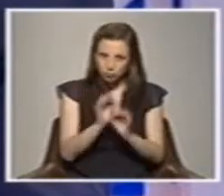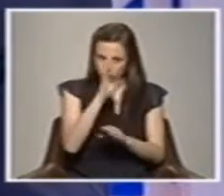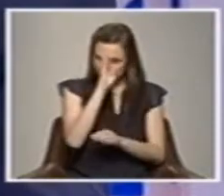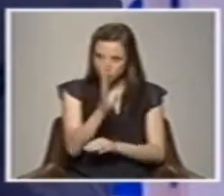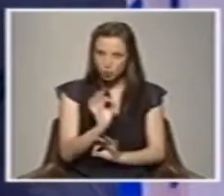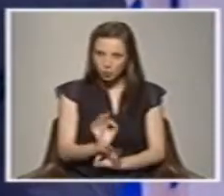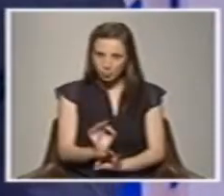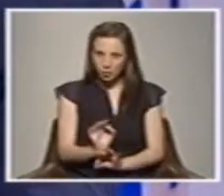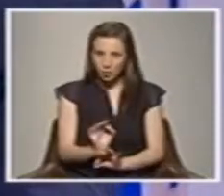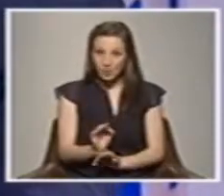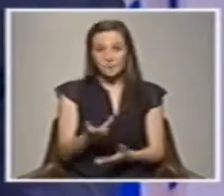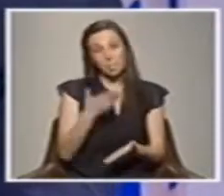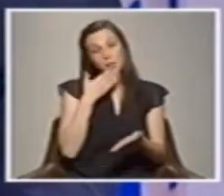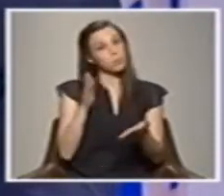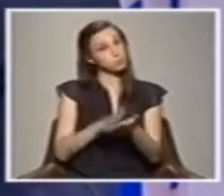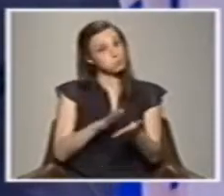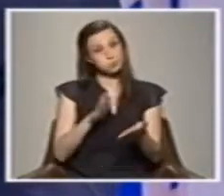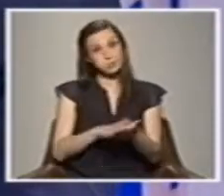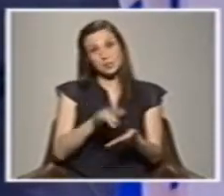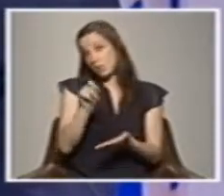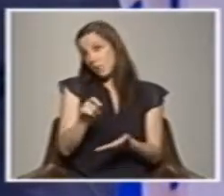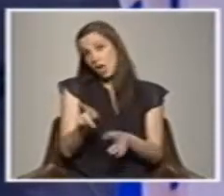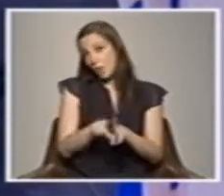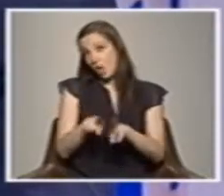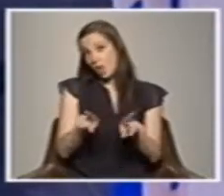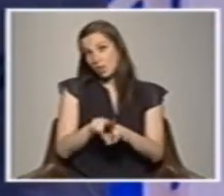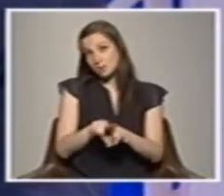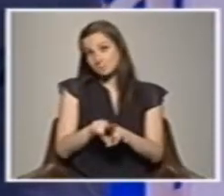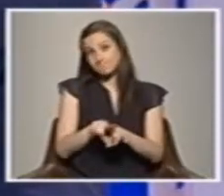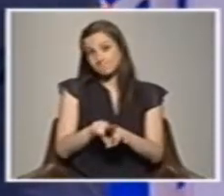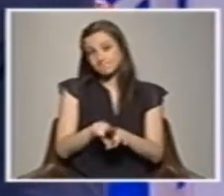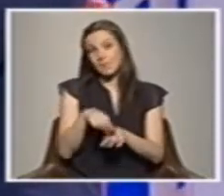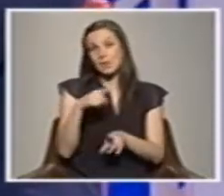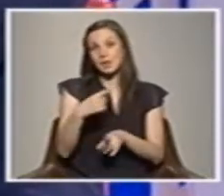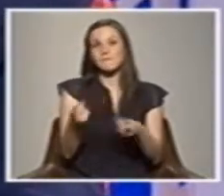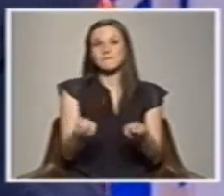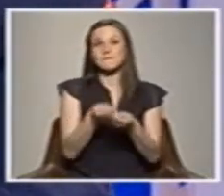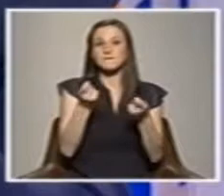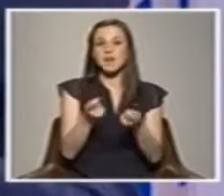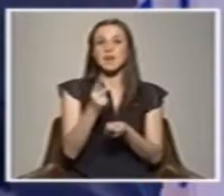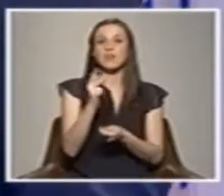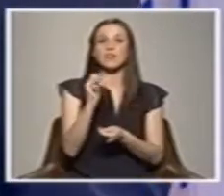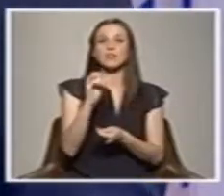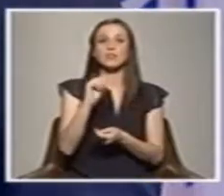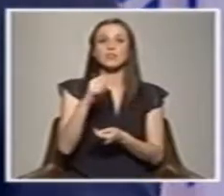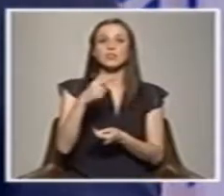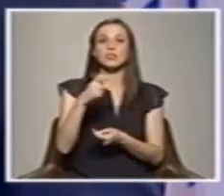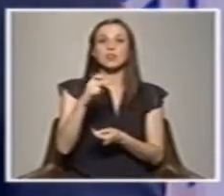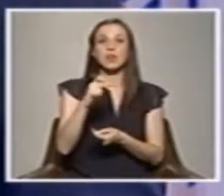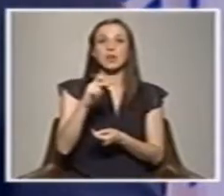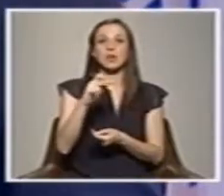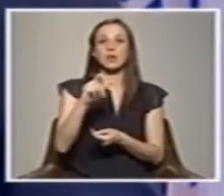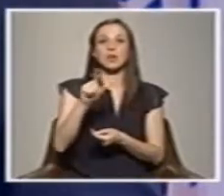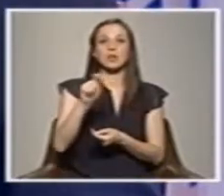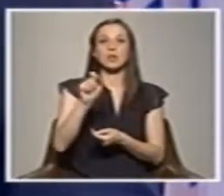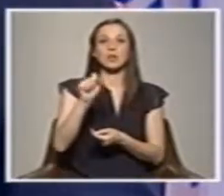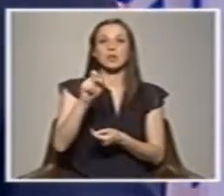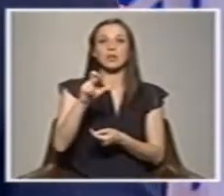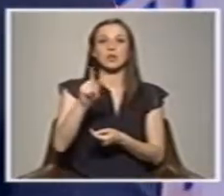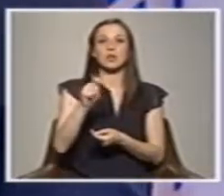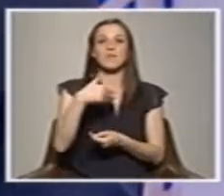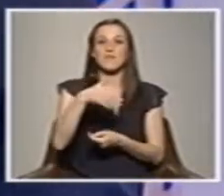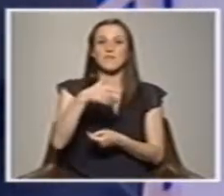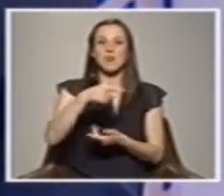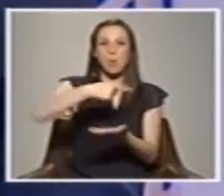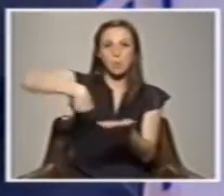seria necessário. Também nos restaurantes é um bocadinho assim. Nós, por exemplo, temos uma iniciativa com a Vista Alegre em que vamos fazer um conjunto de